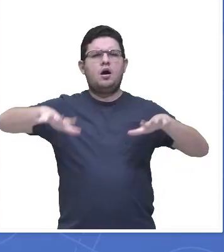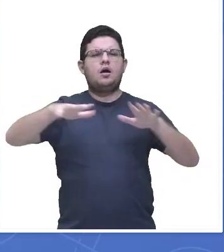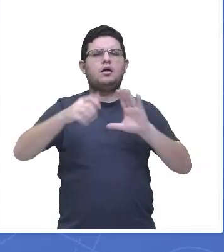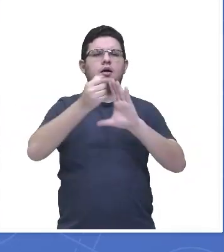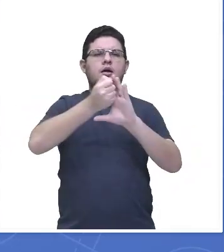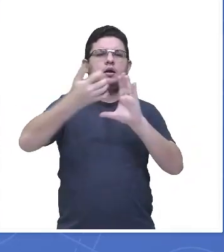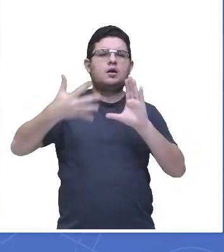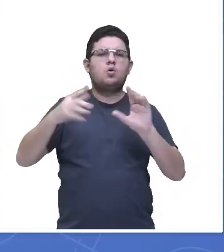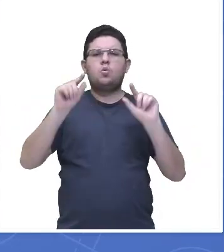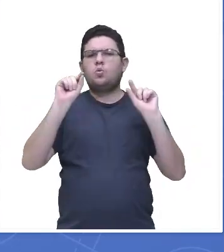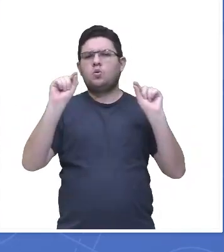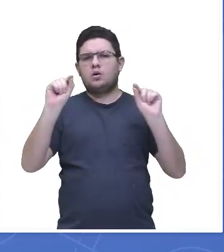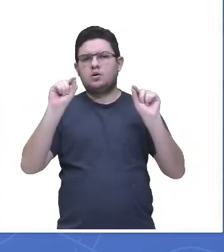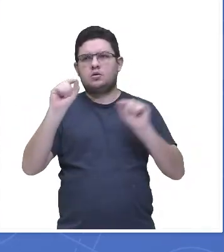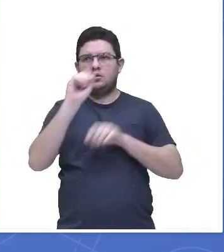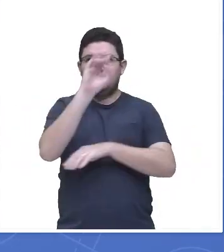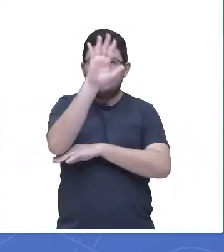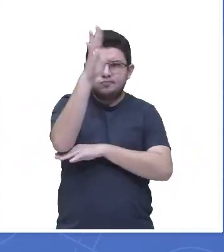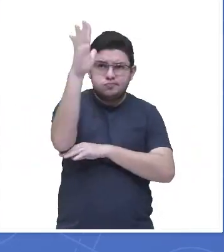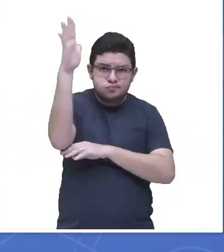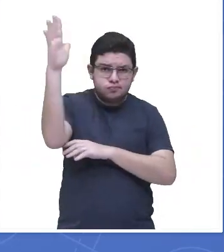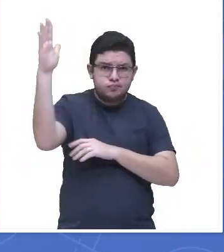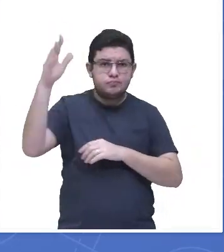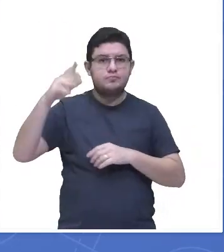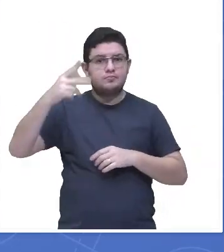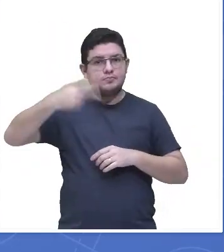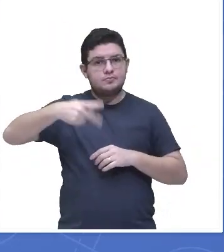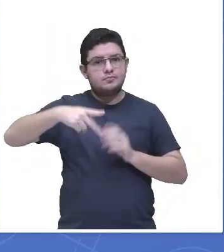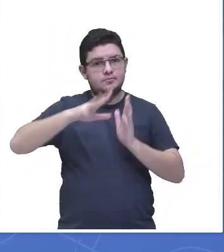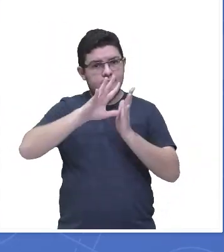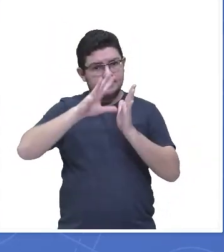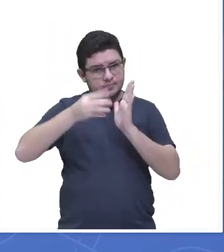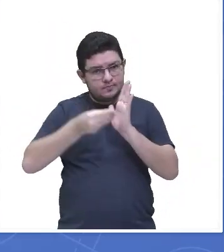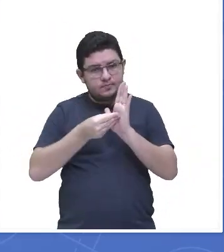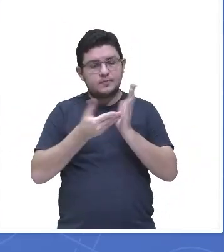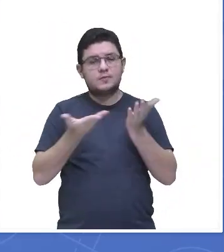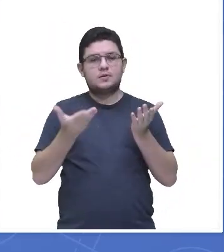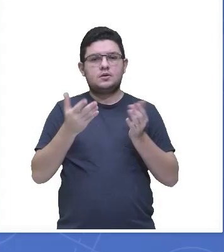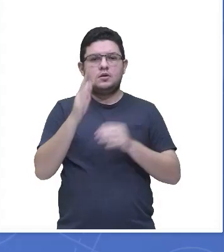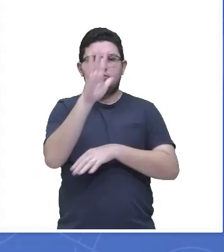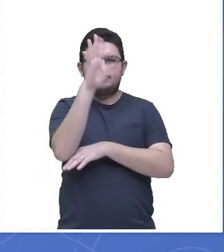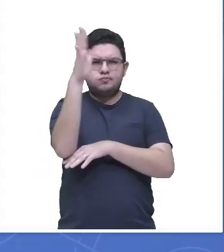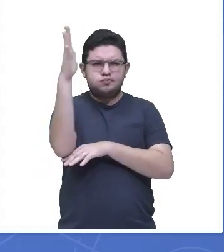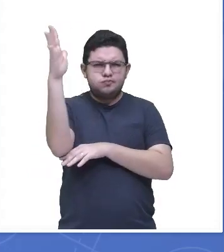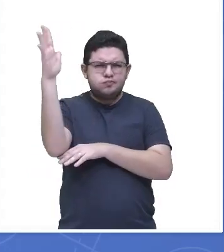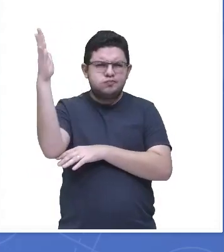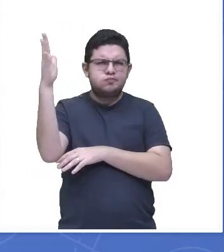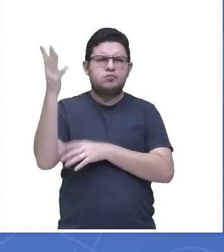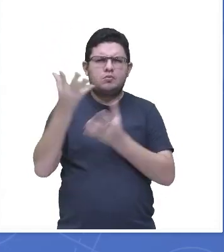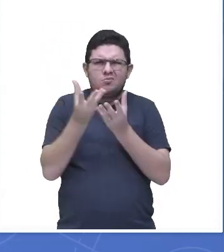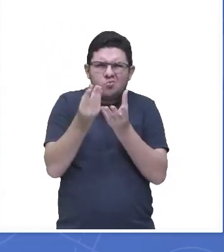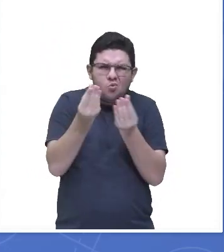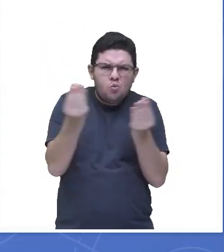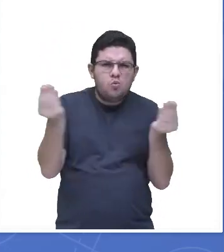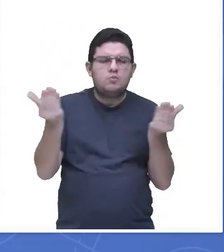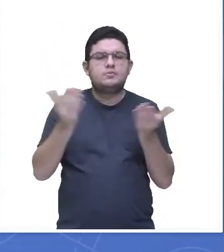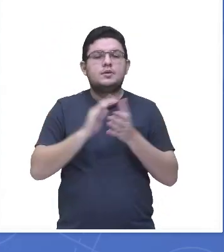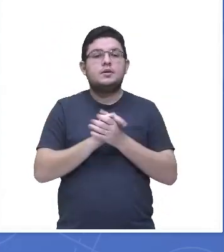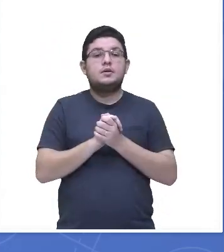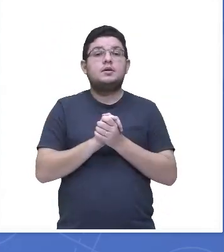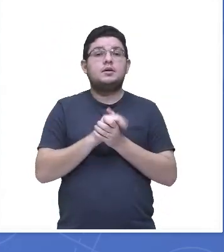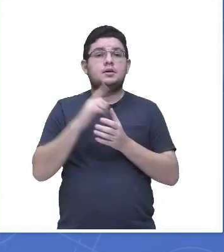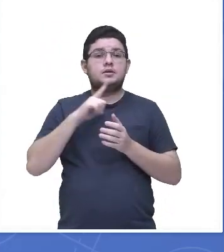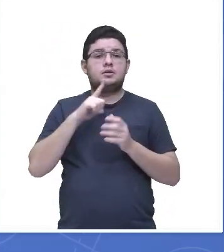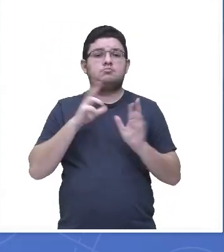né, da floresta amazônica, essa floresta fechada, densa, e muita coisa também está relacionada com a questão